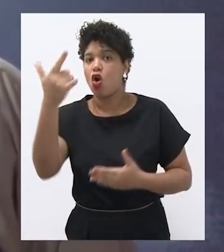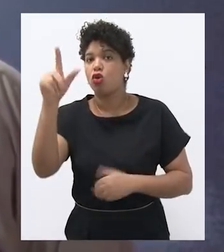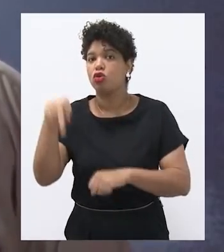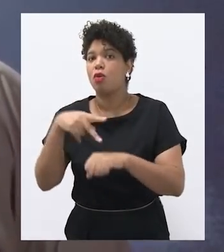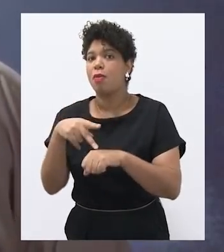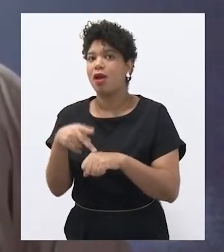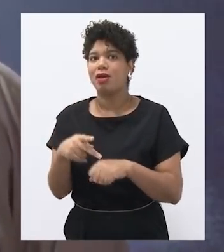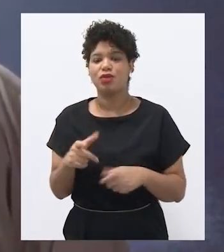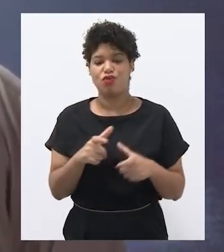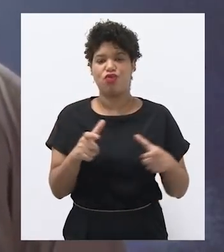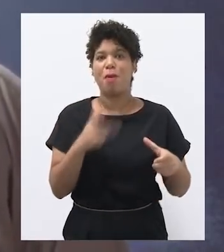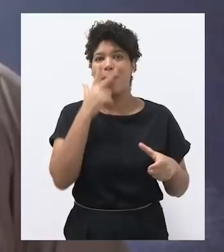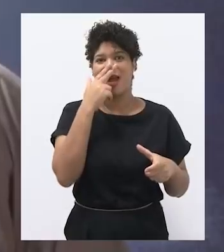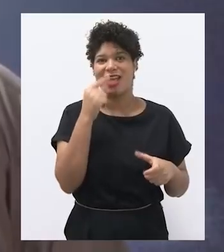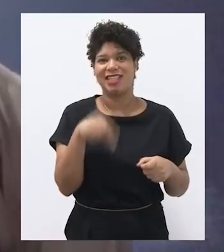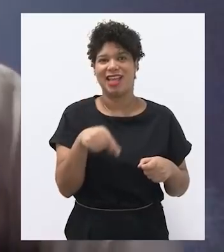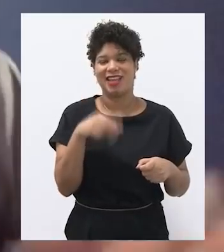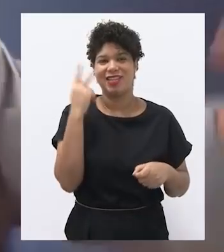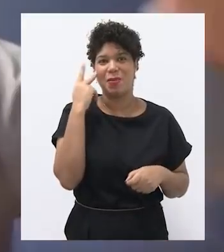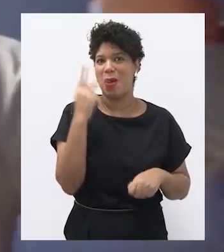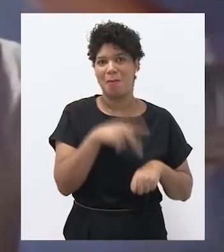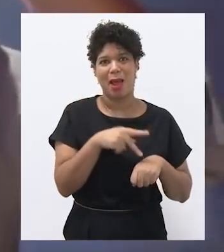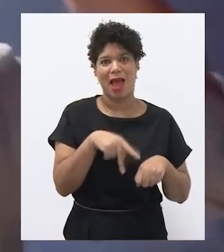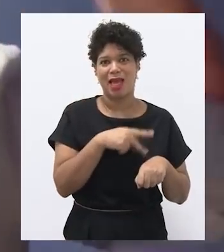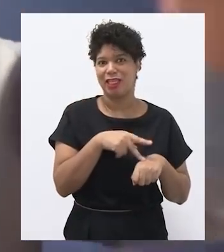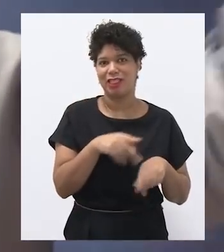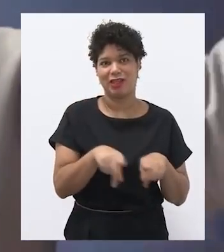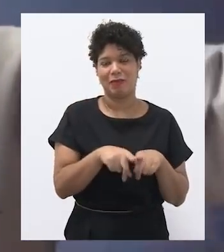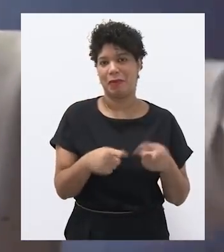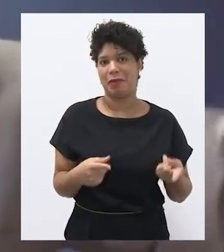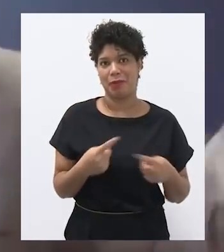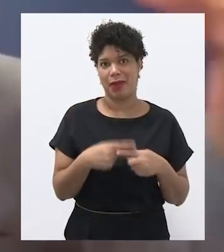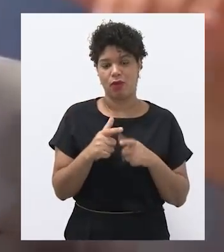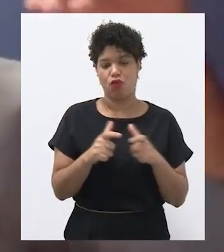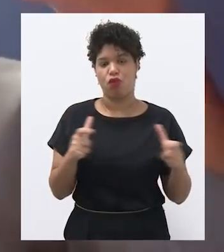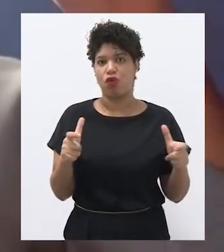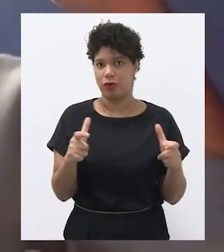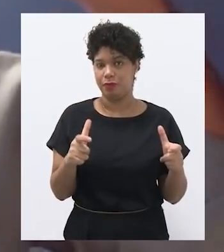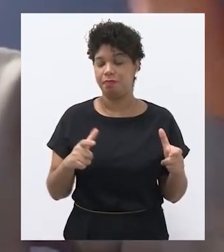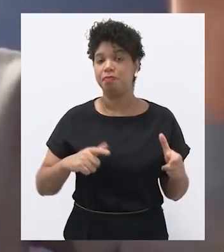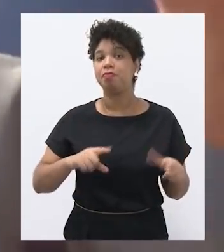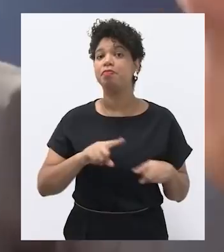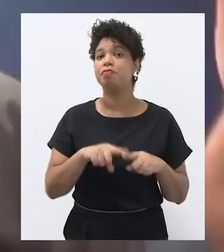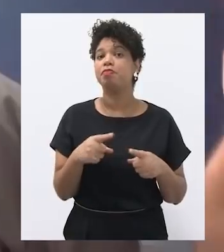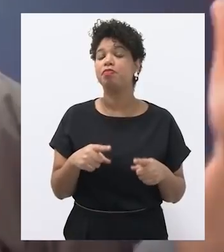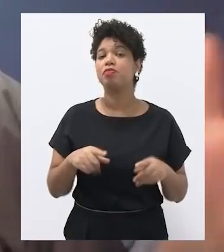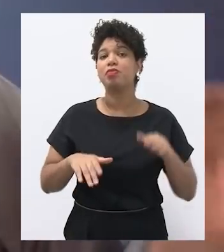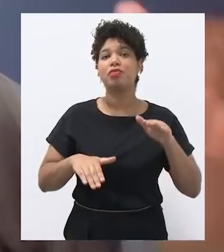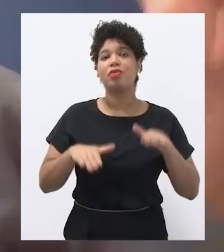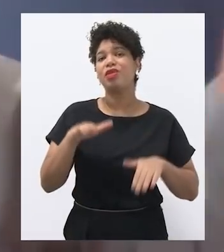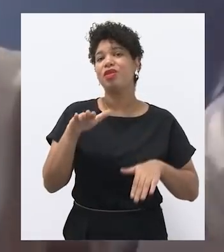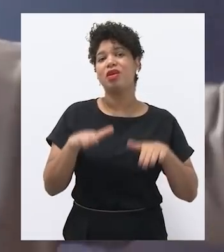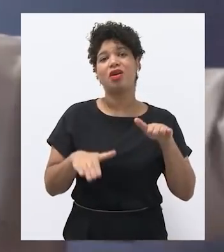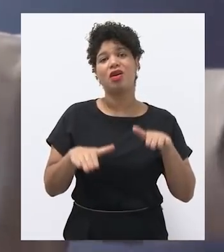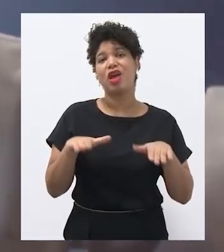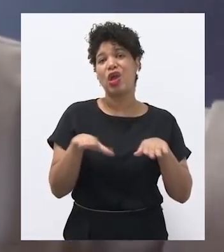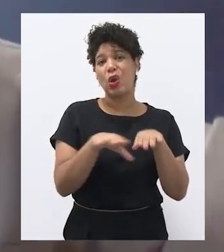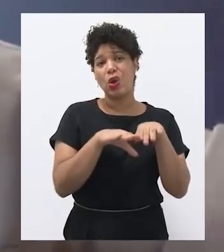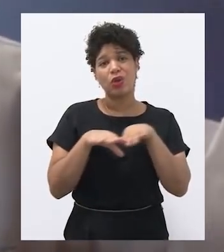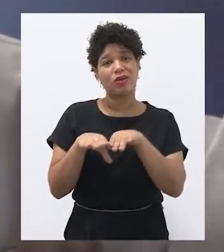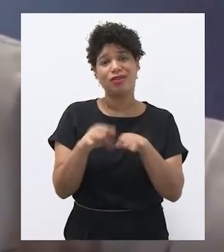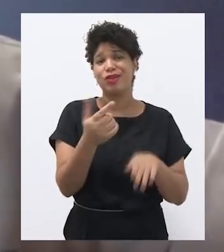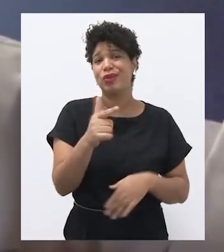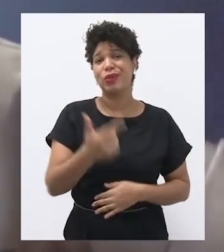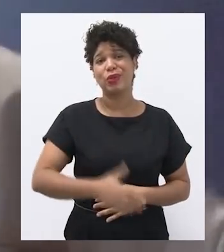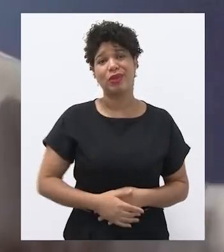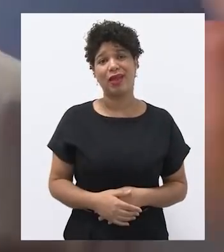há também uma desigualdade muito, muito grande. Nós vamos ter colégios de ponta que conseguem oferecer uma infraestrutura para